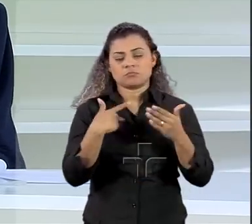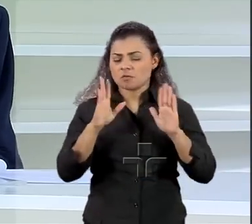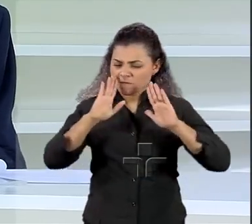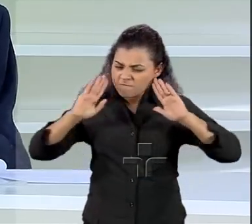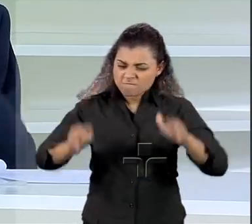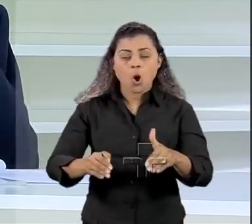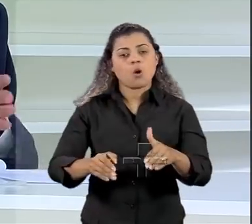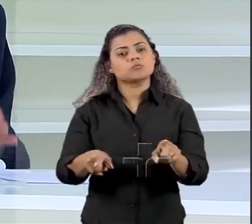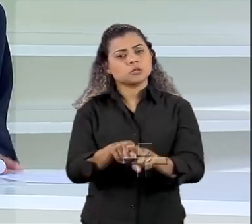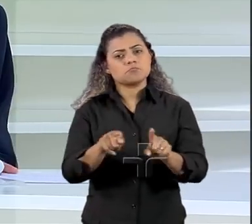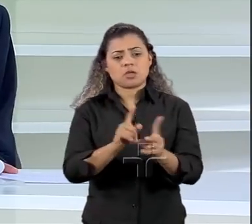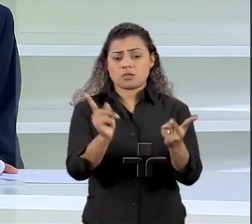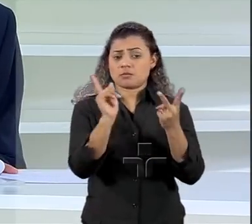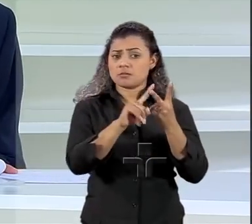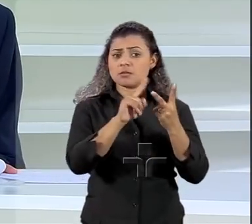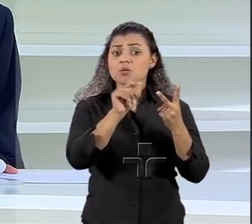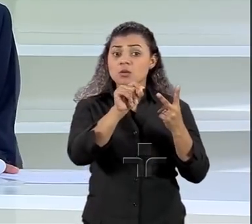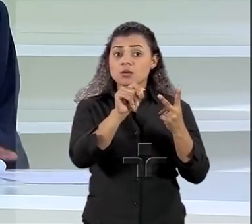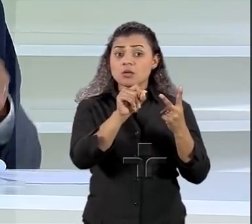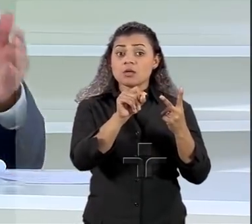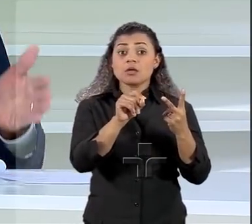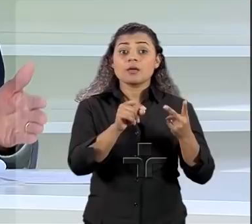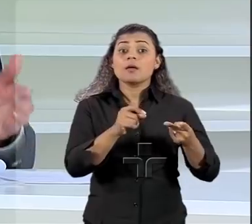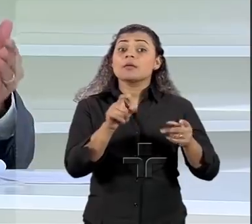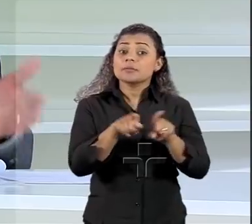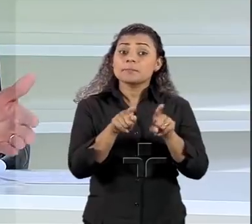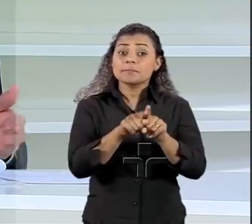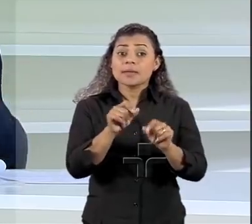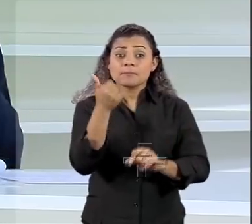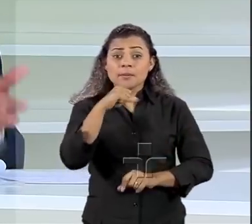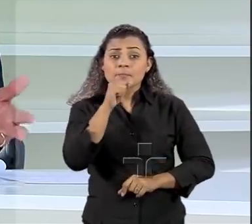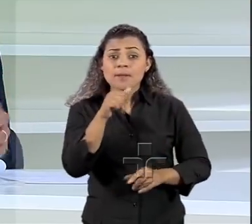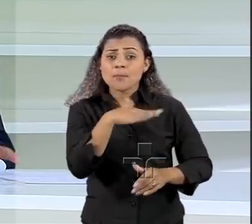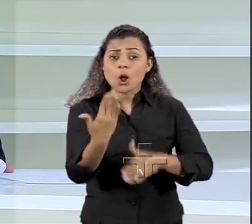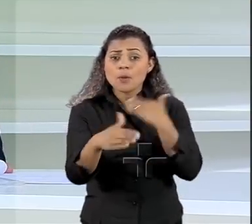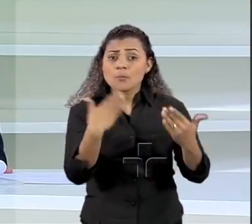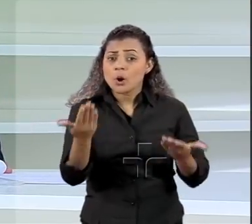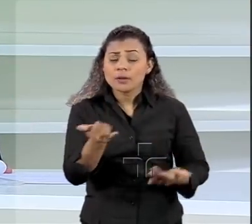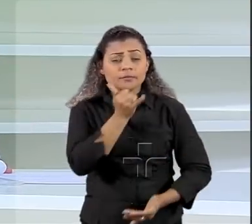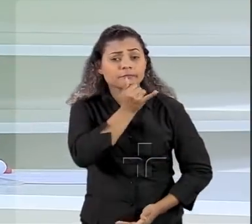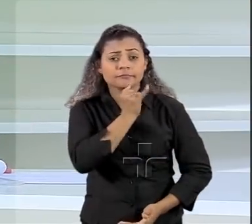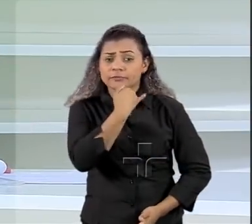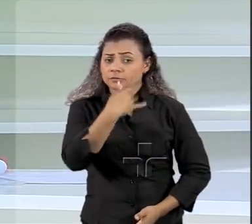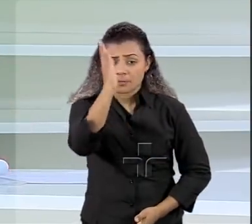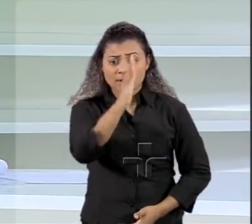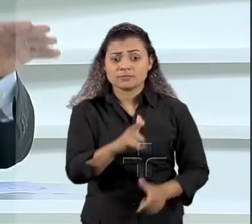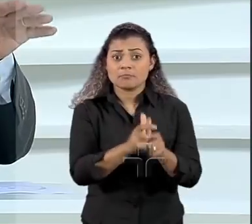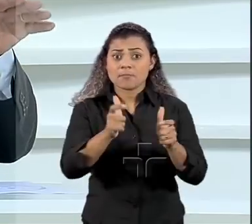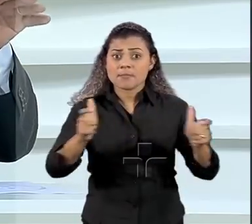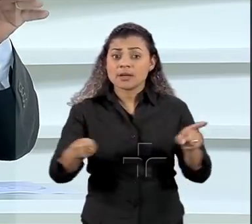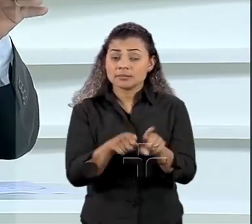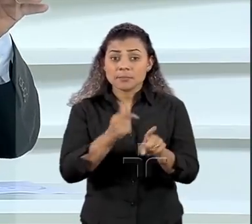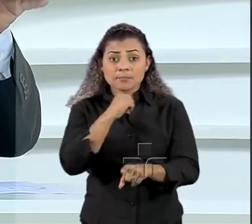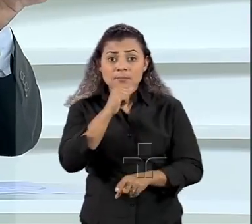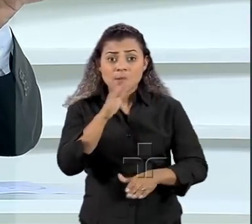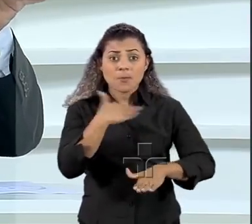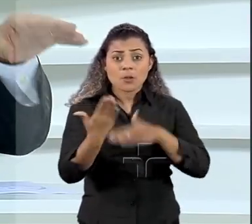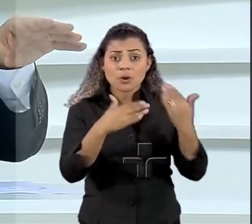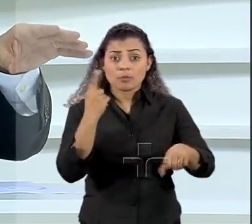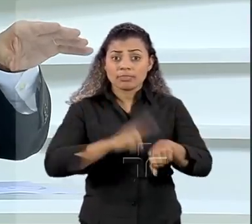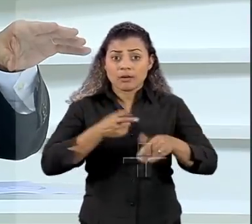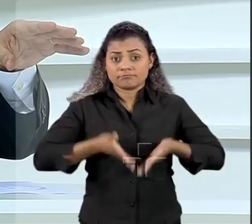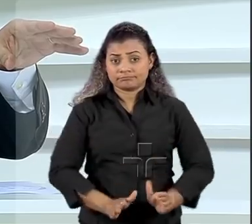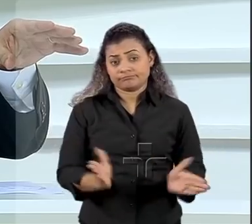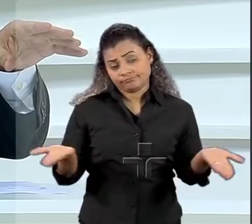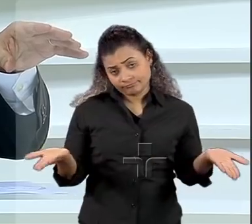mortalidade infantil, como a mortalidade materna, que infelizmente no país também está aumentando. E isso seria com um investimento maior,